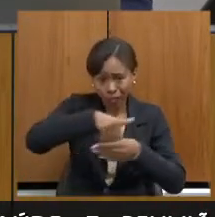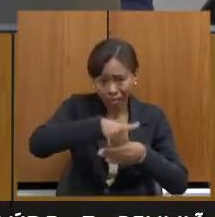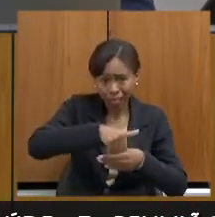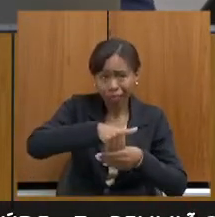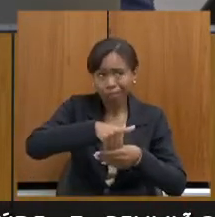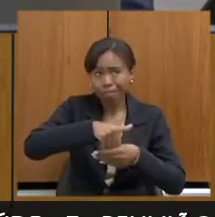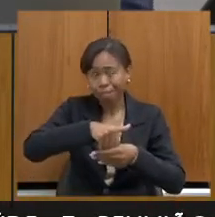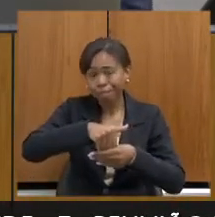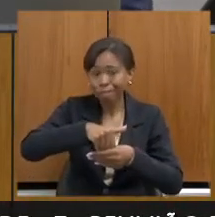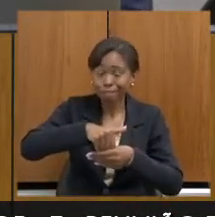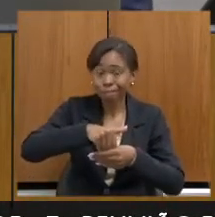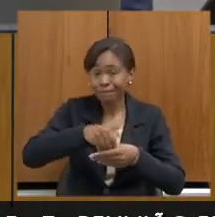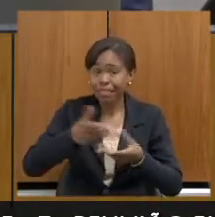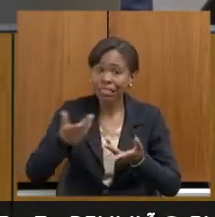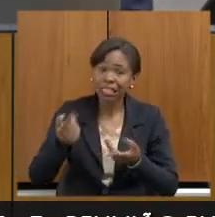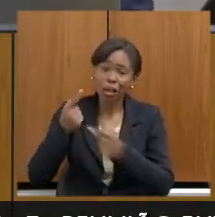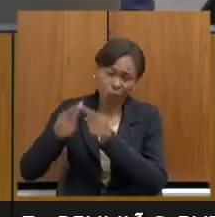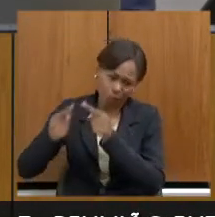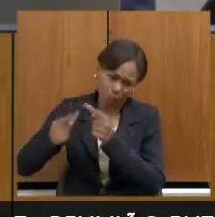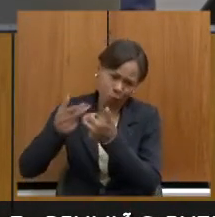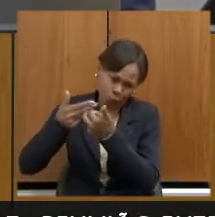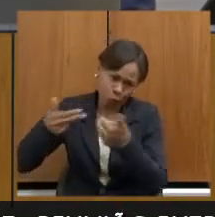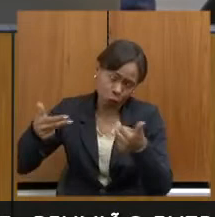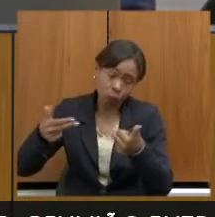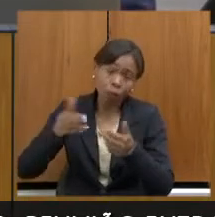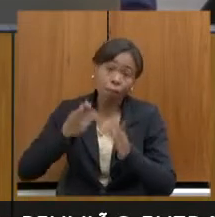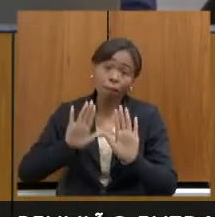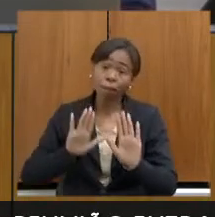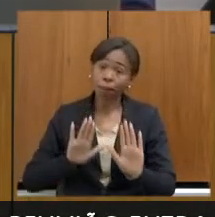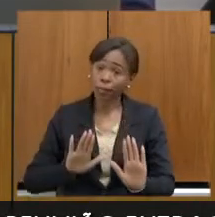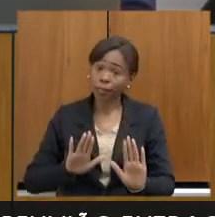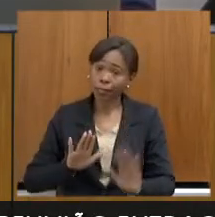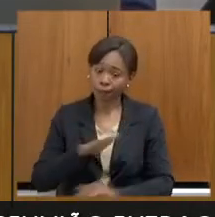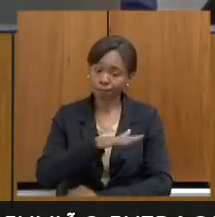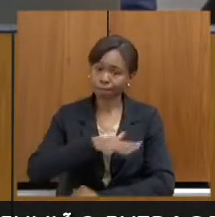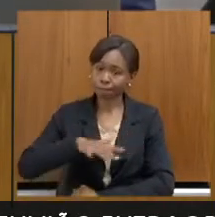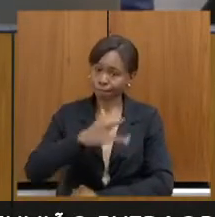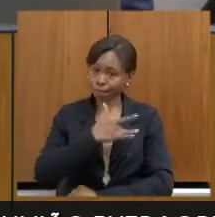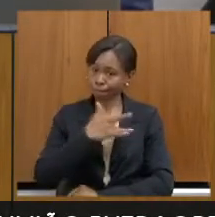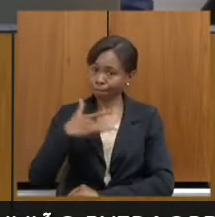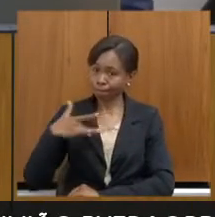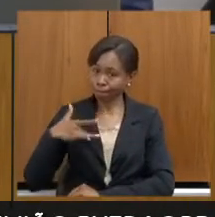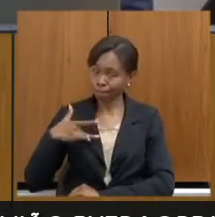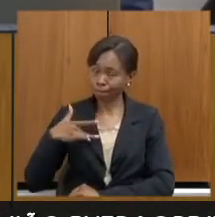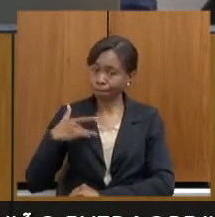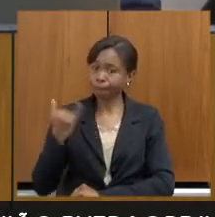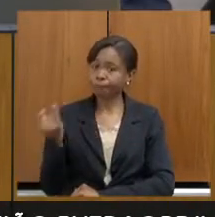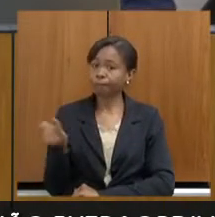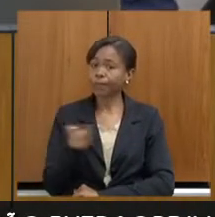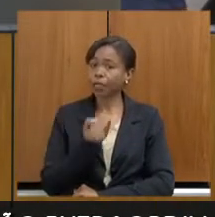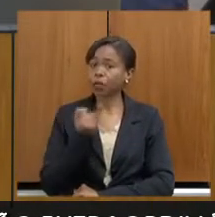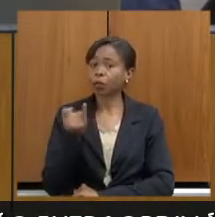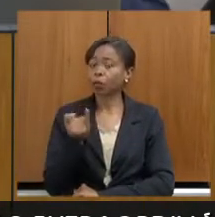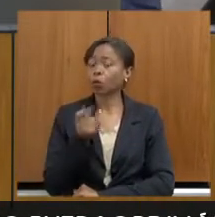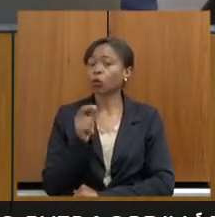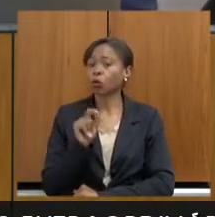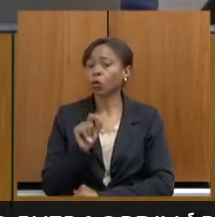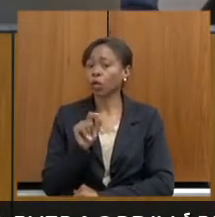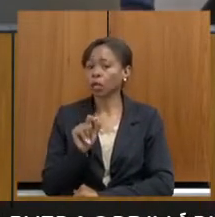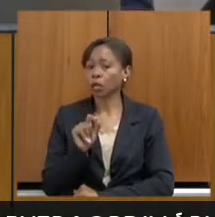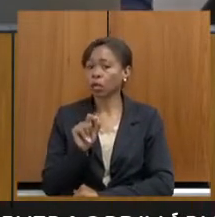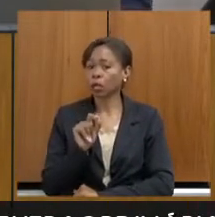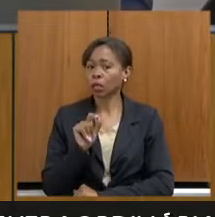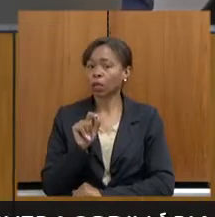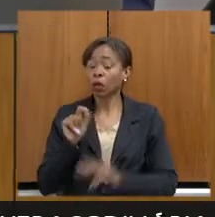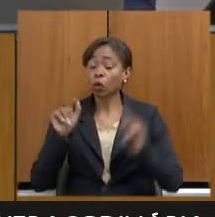alimentação é importante que na área da saúde sua secretária haja também uma voltar de